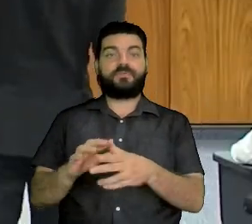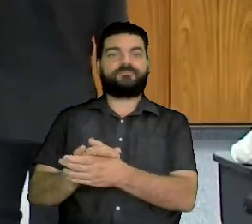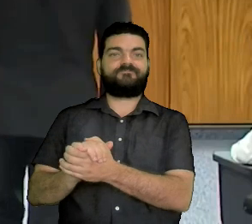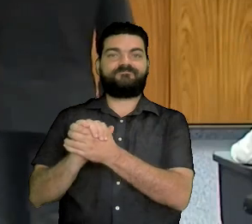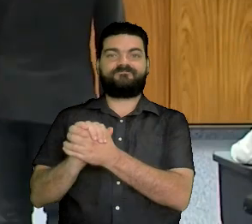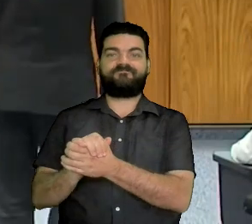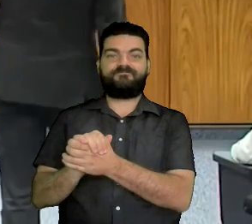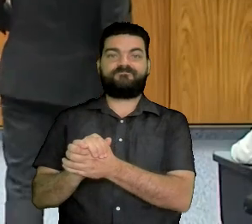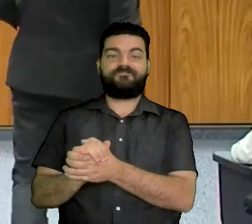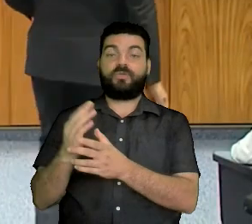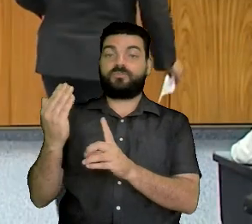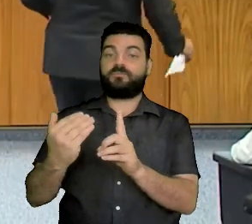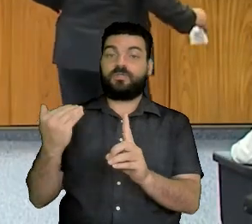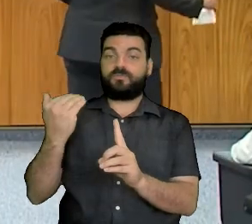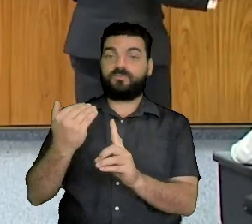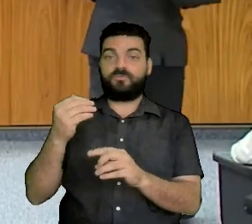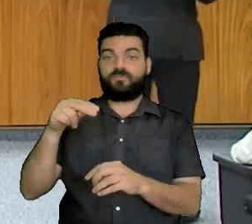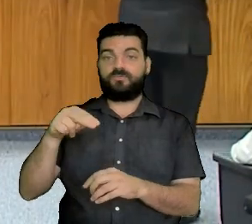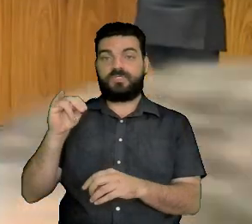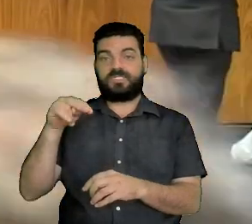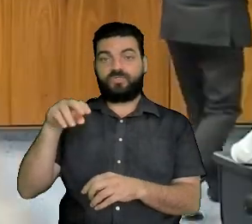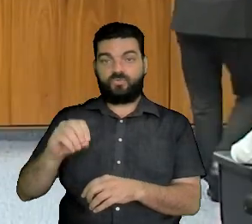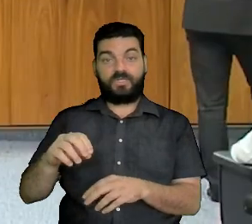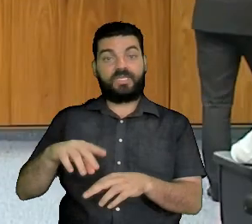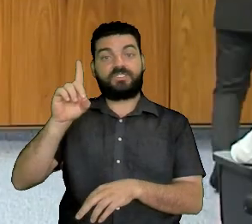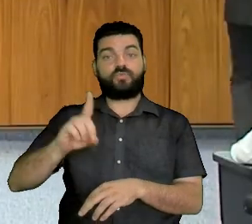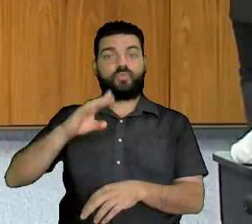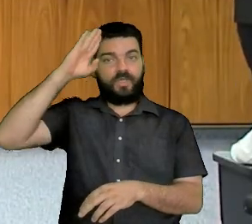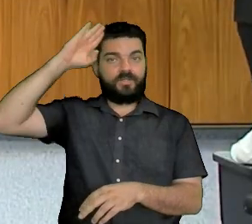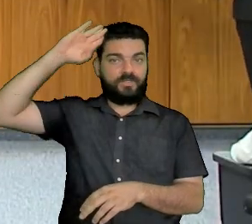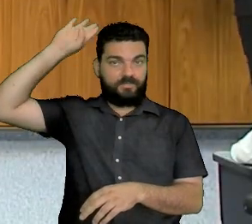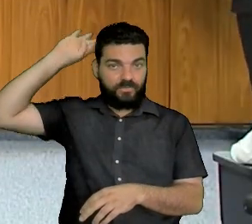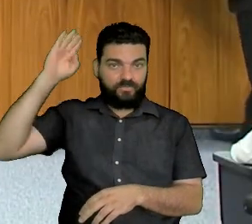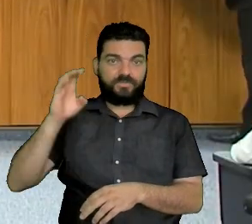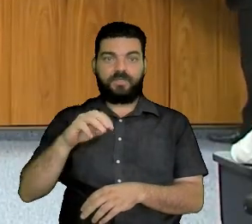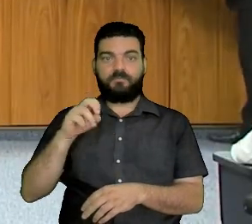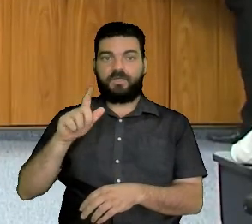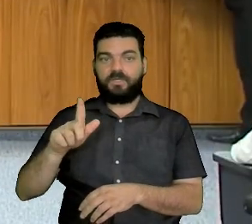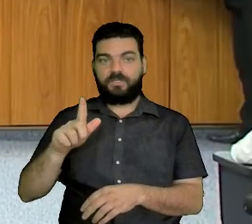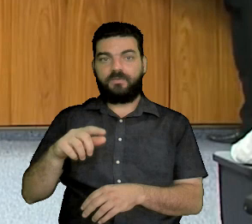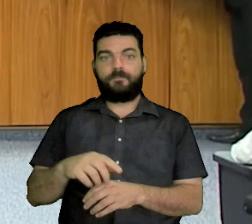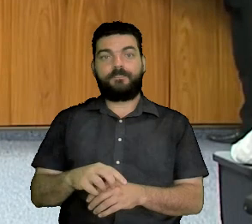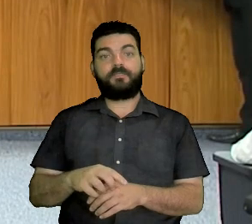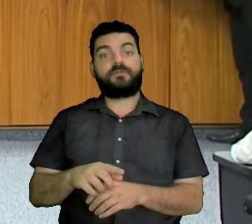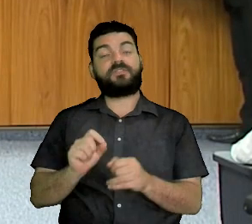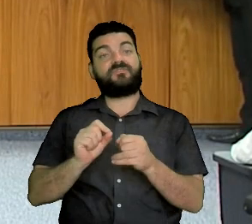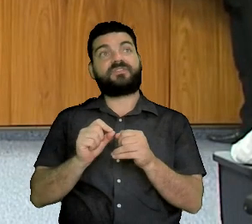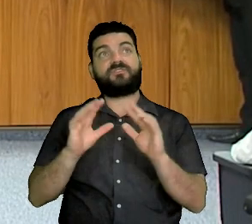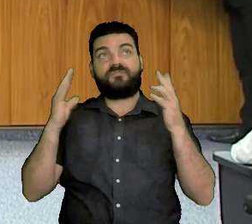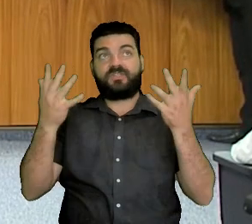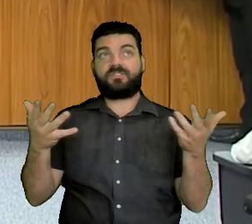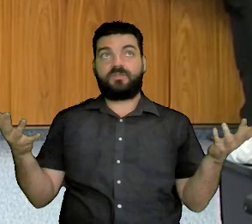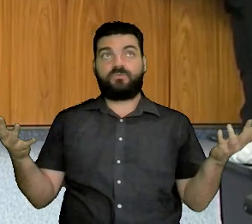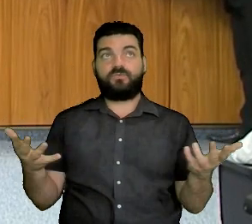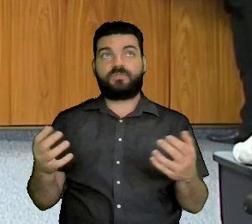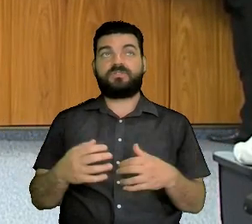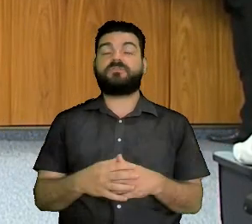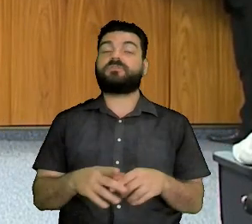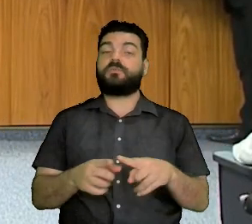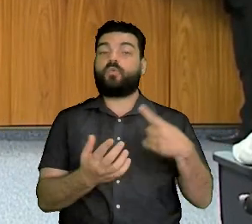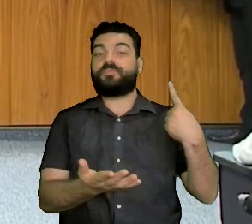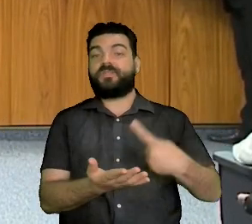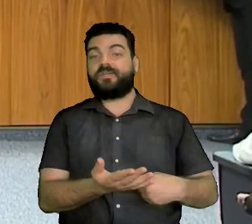o desembargador Nino Todo, diretor acadêmico da REMAG, que está sediando esse evento em parceria